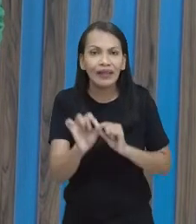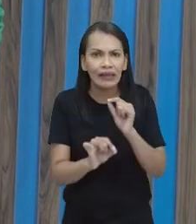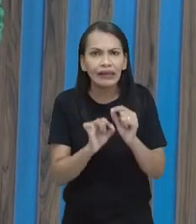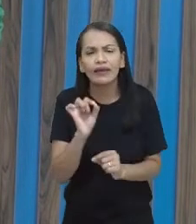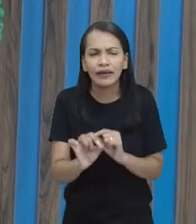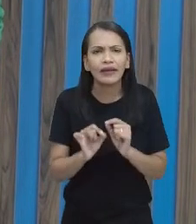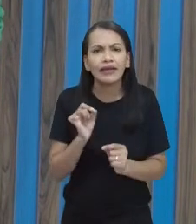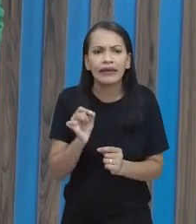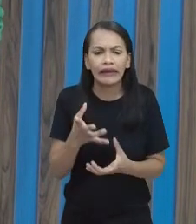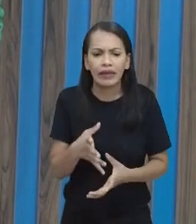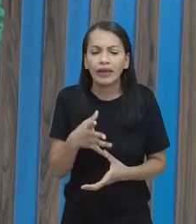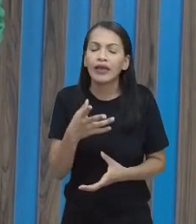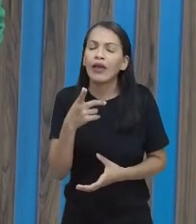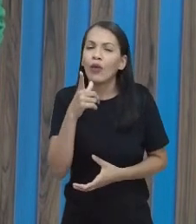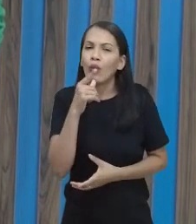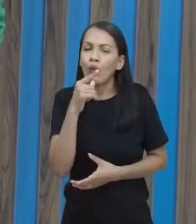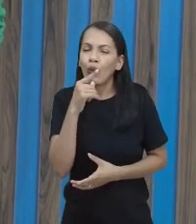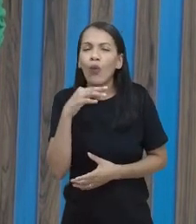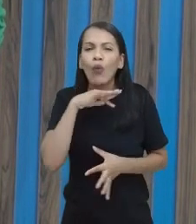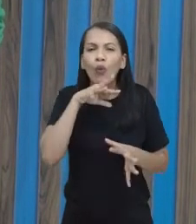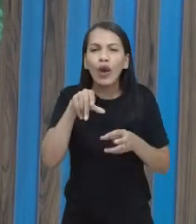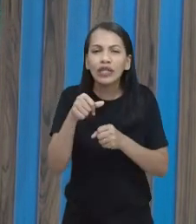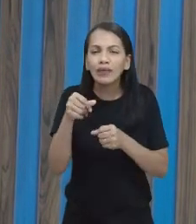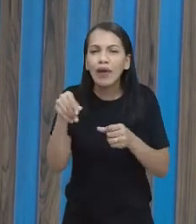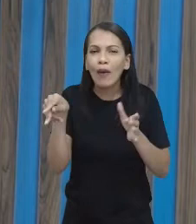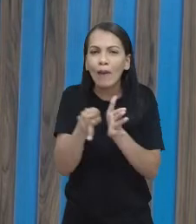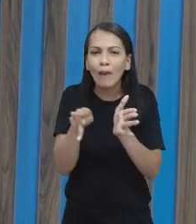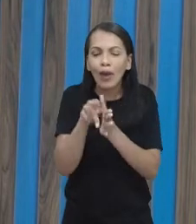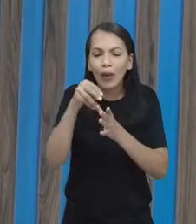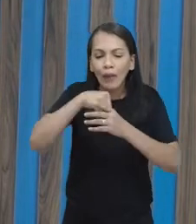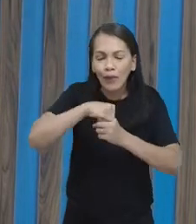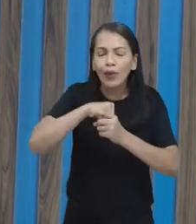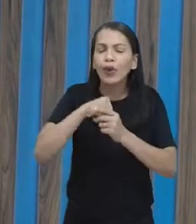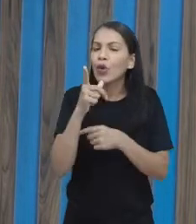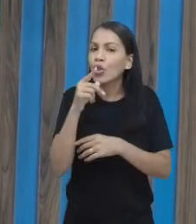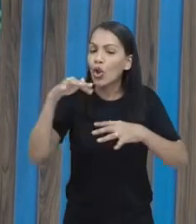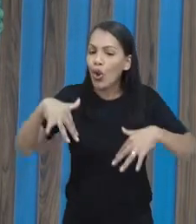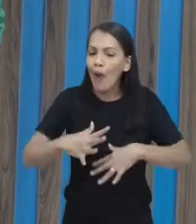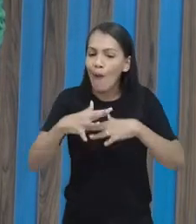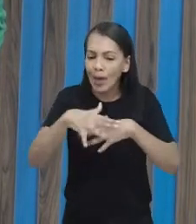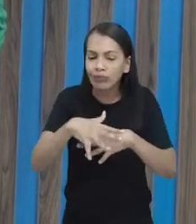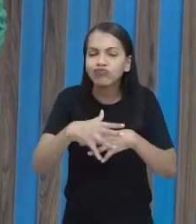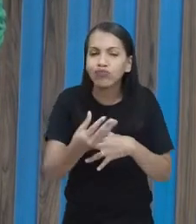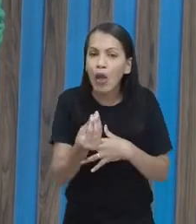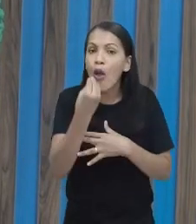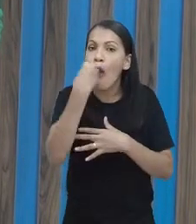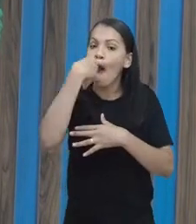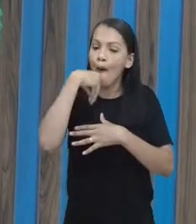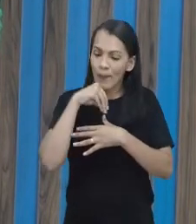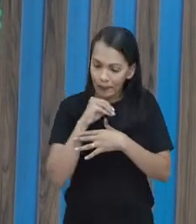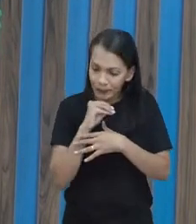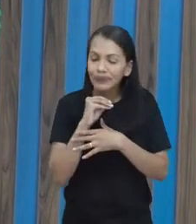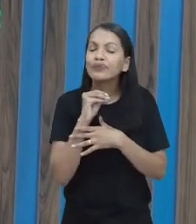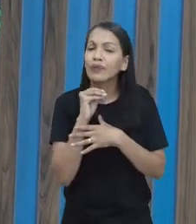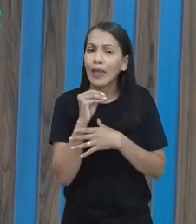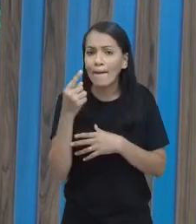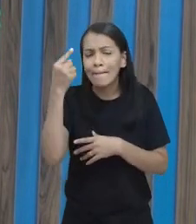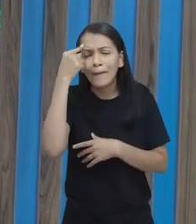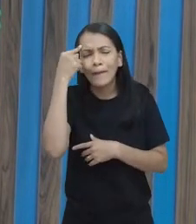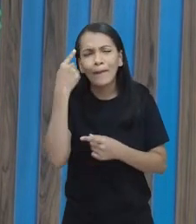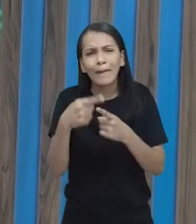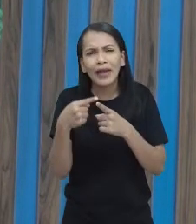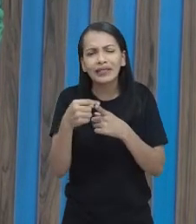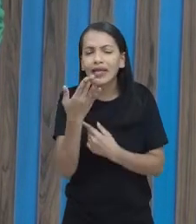se entalam aí com plástico, achando que é algum animal para se alimentar, né, enfim. Então,